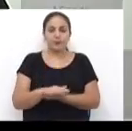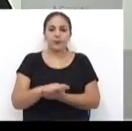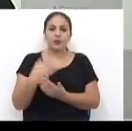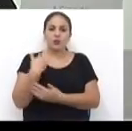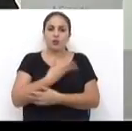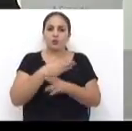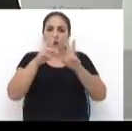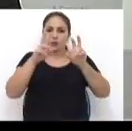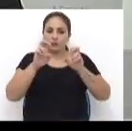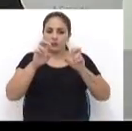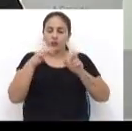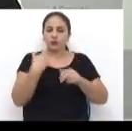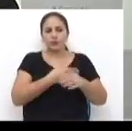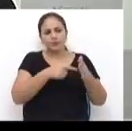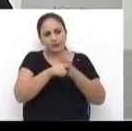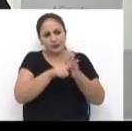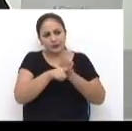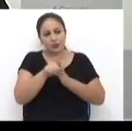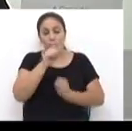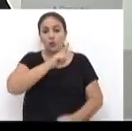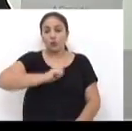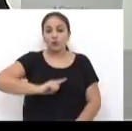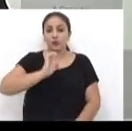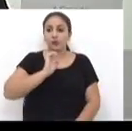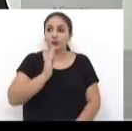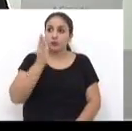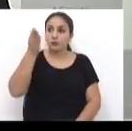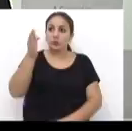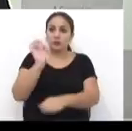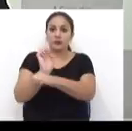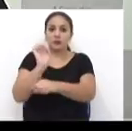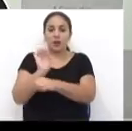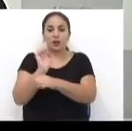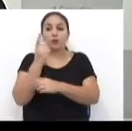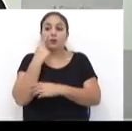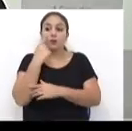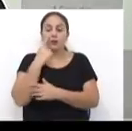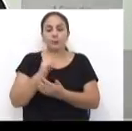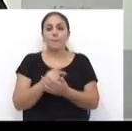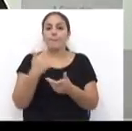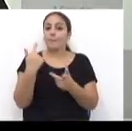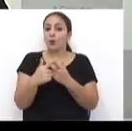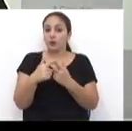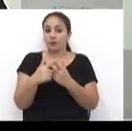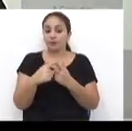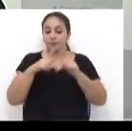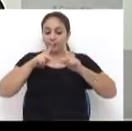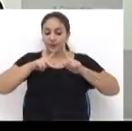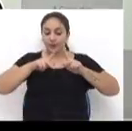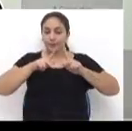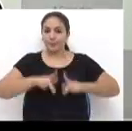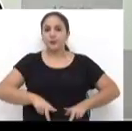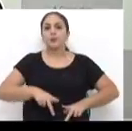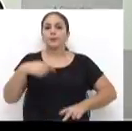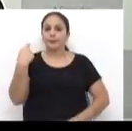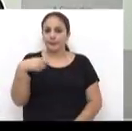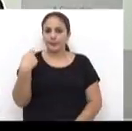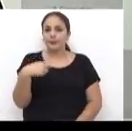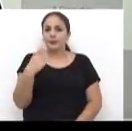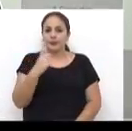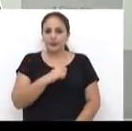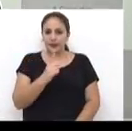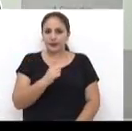bem. É um assunto que nós estamos abordando. Nós iremos ao governador do estado, se for necessário, porque